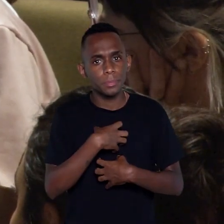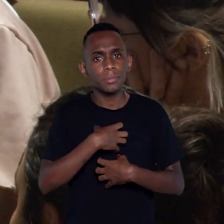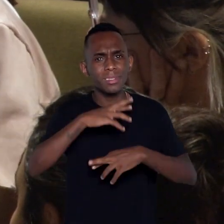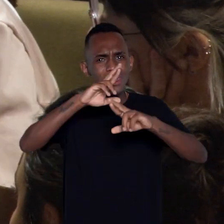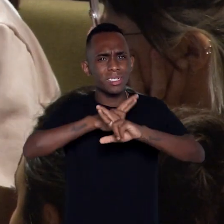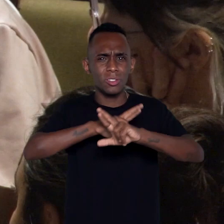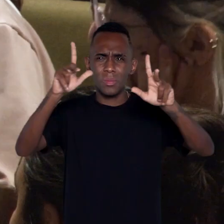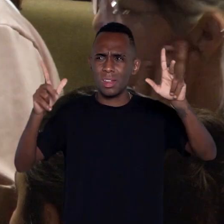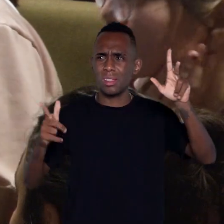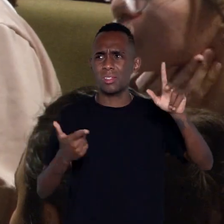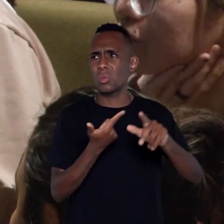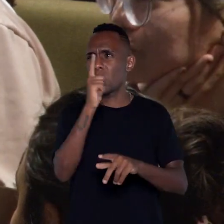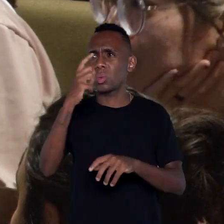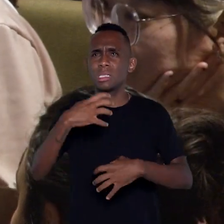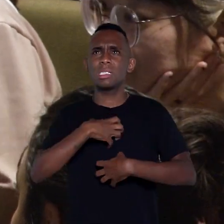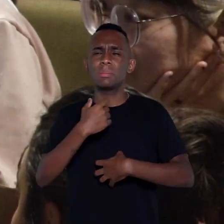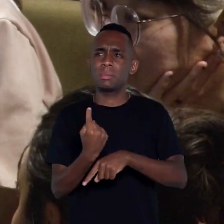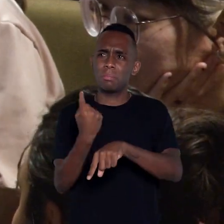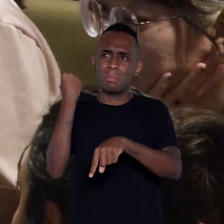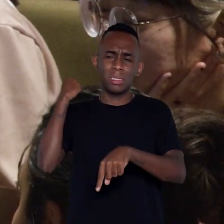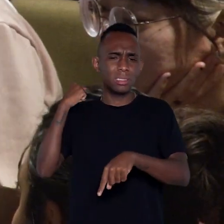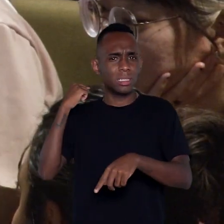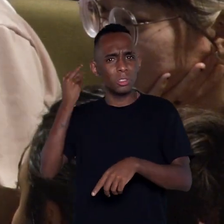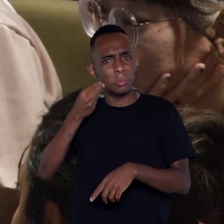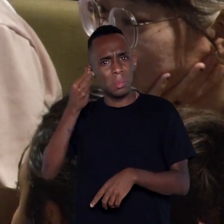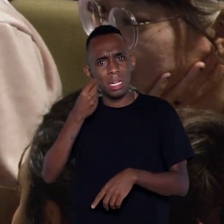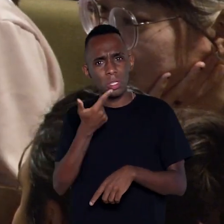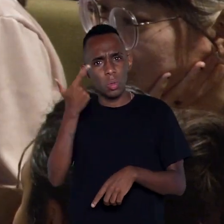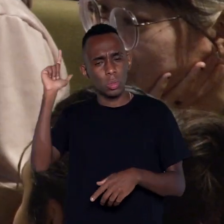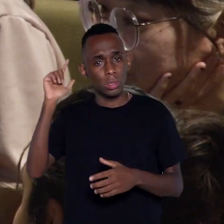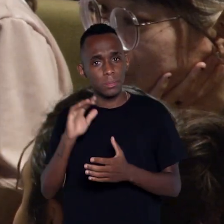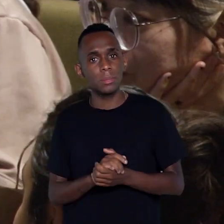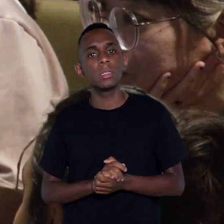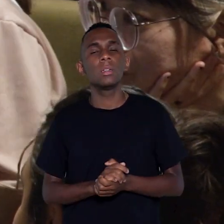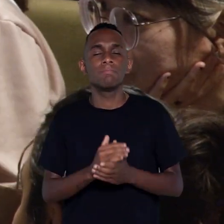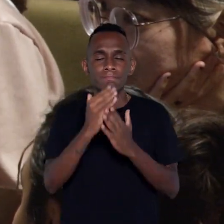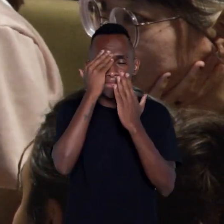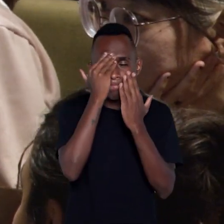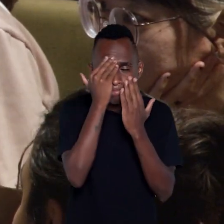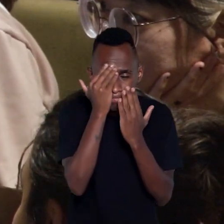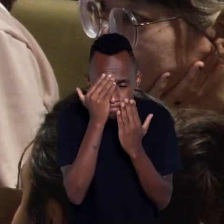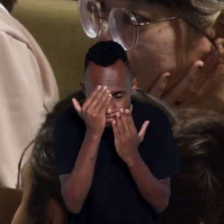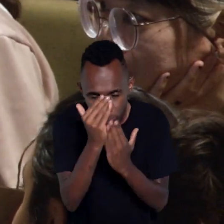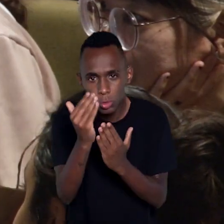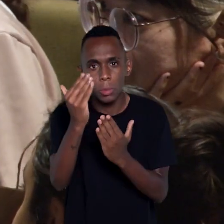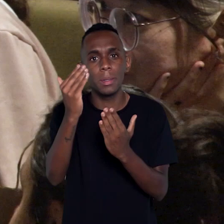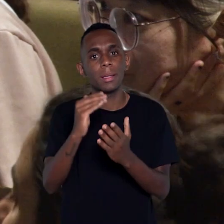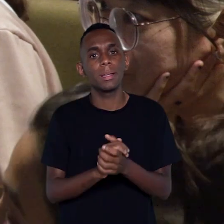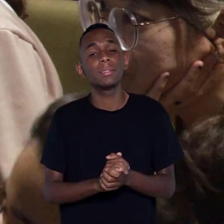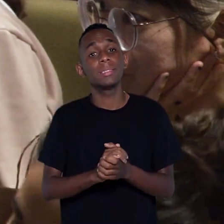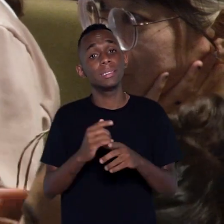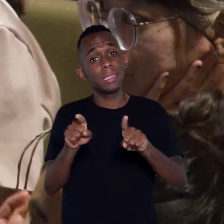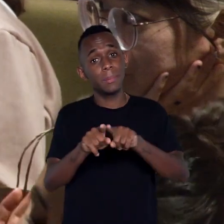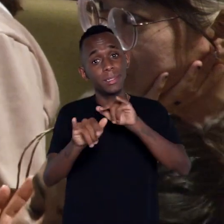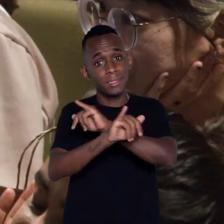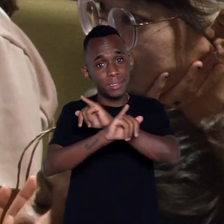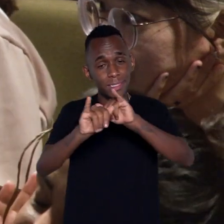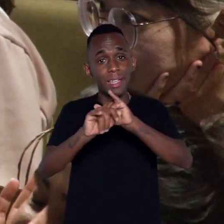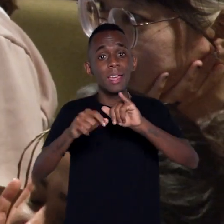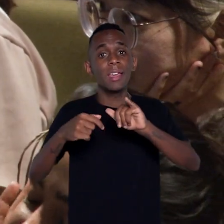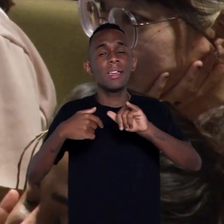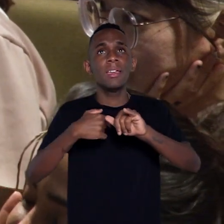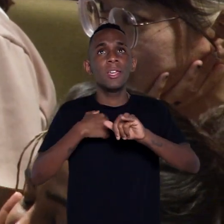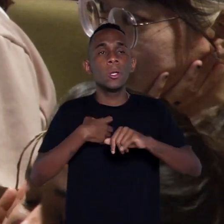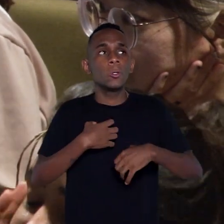é diferente de qualquer outro que eu senti em qualquer outra leitura. E assim, muito obrigada e dizer que eu